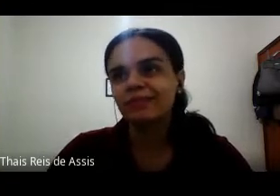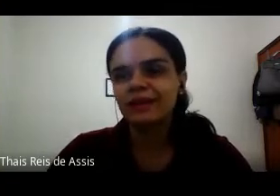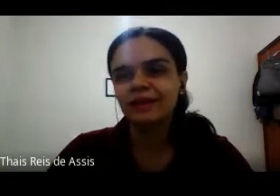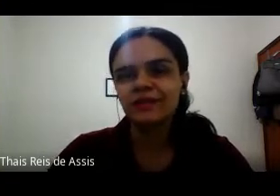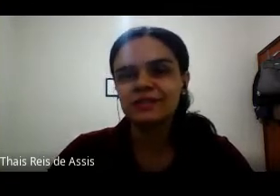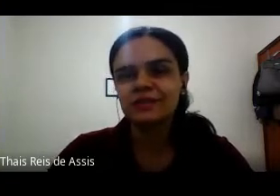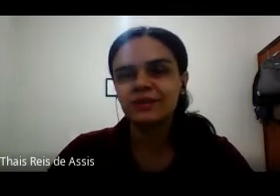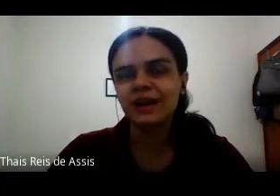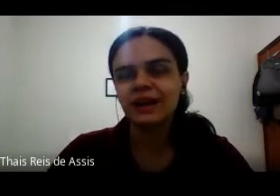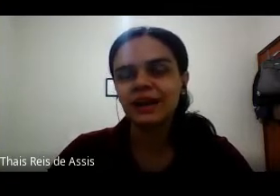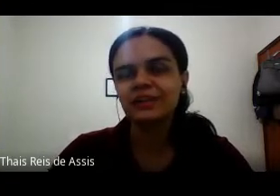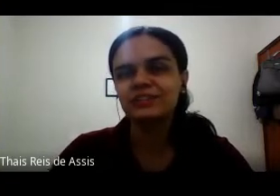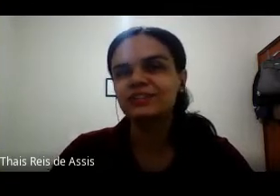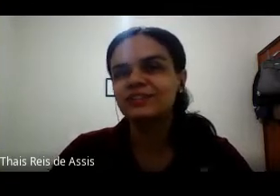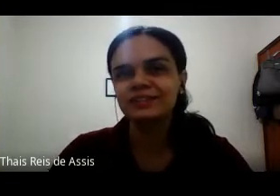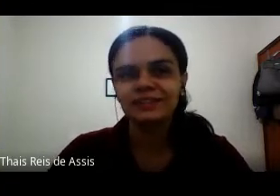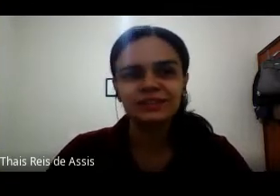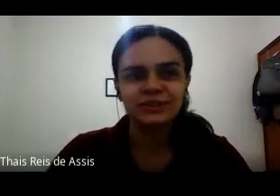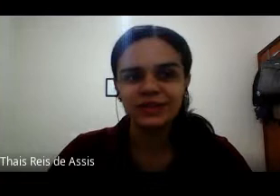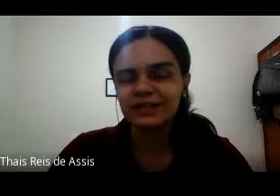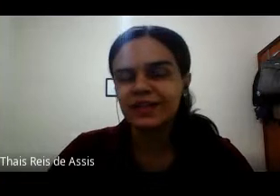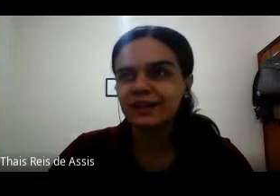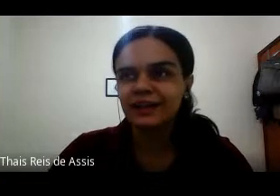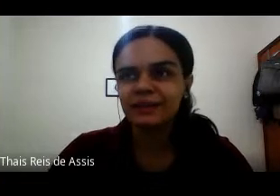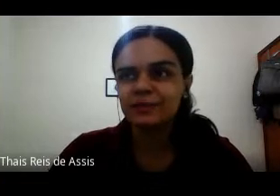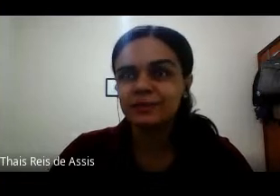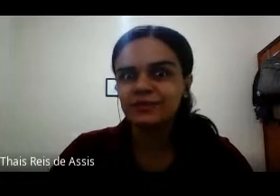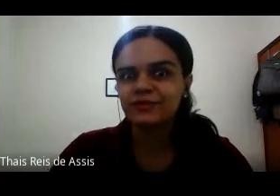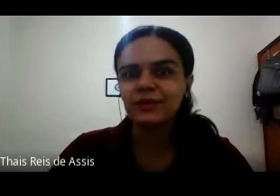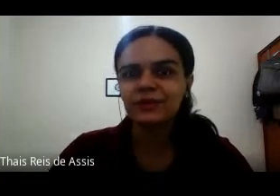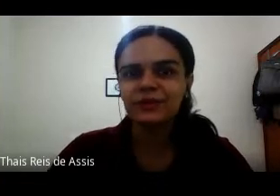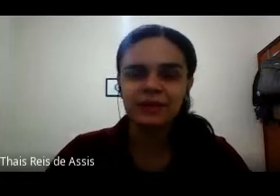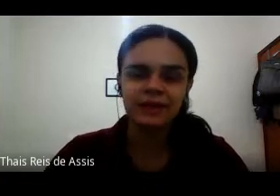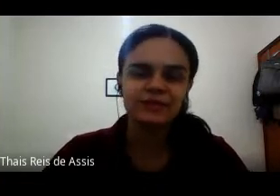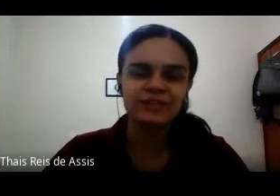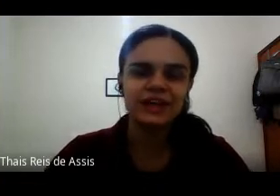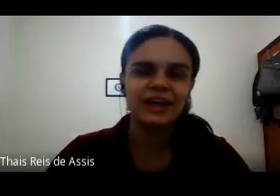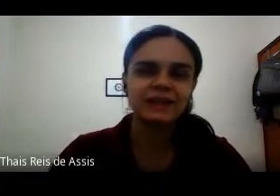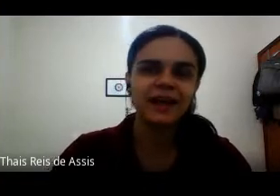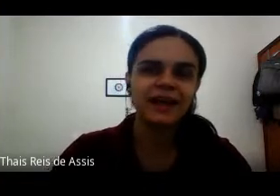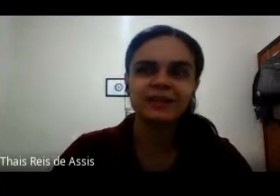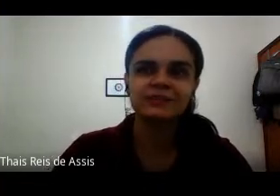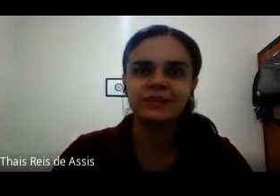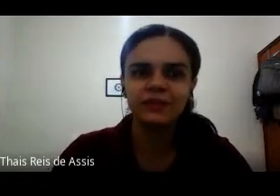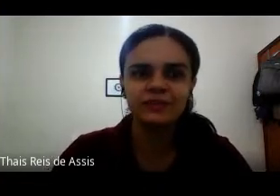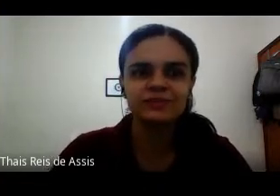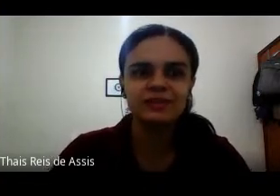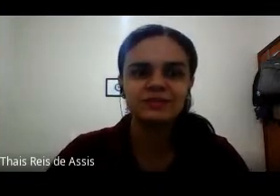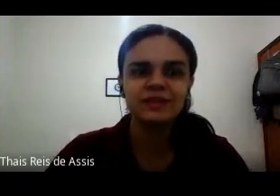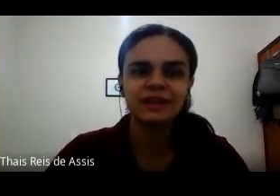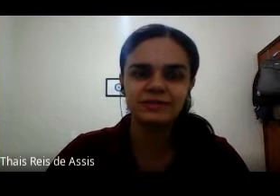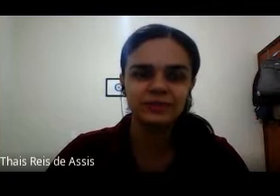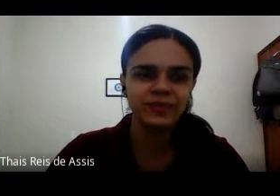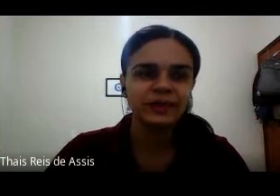eu estaria conversando com o cara lá na China, trocando ideia, ele me mandando foto e a mercadoria chegar na minha casa, no interior de